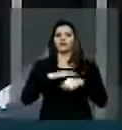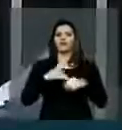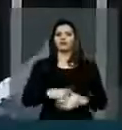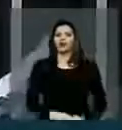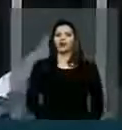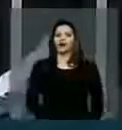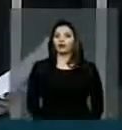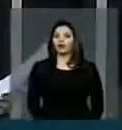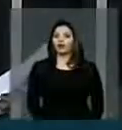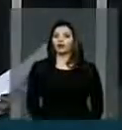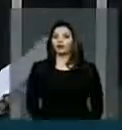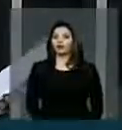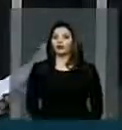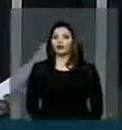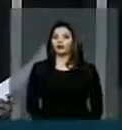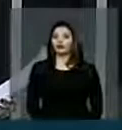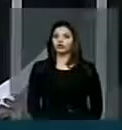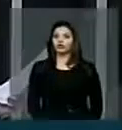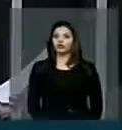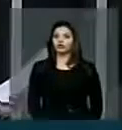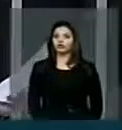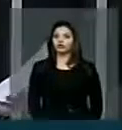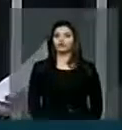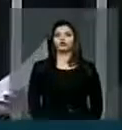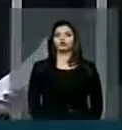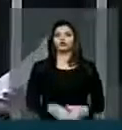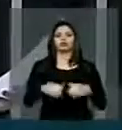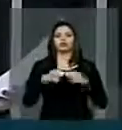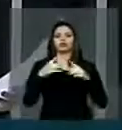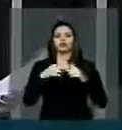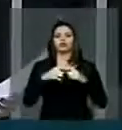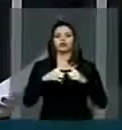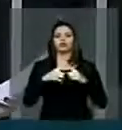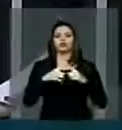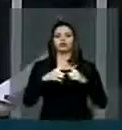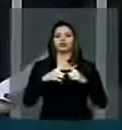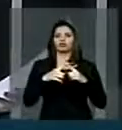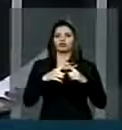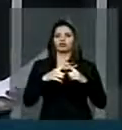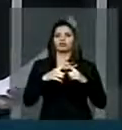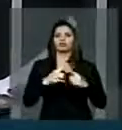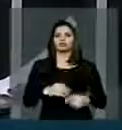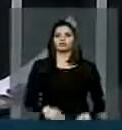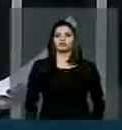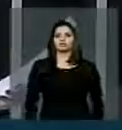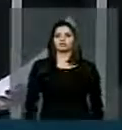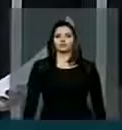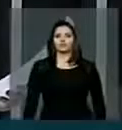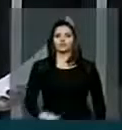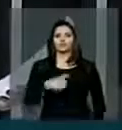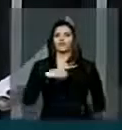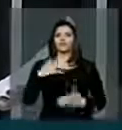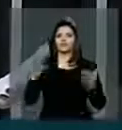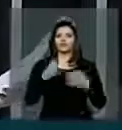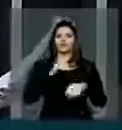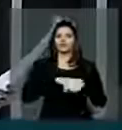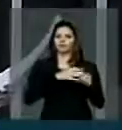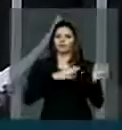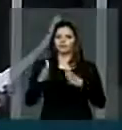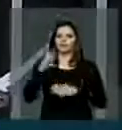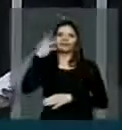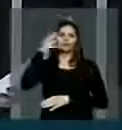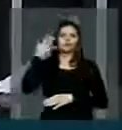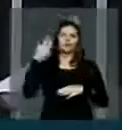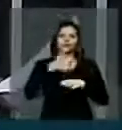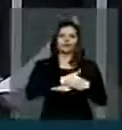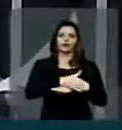pública no nosso país. No nosso país que, neste exato instante, em que grande parte das